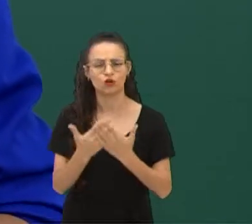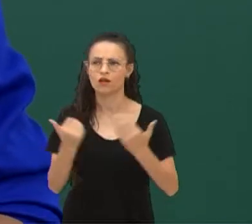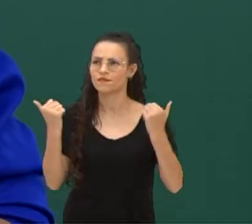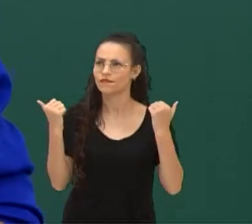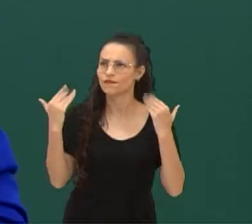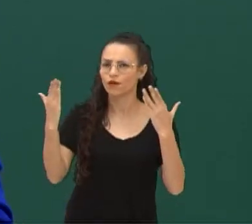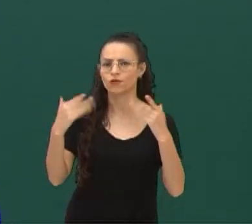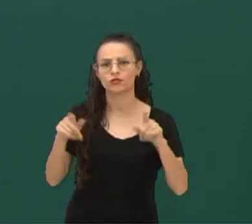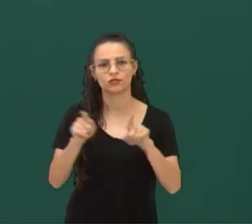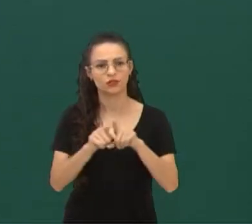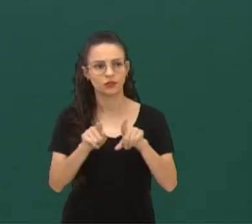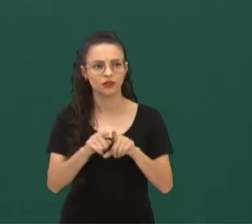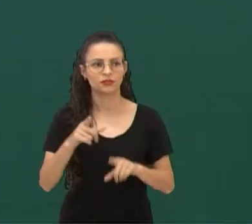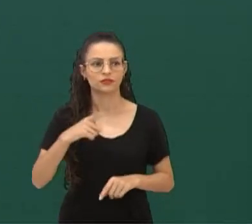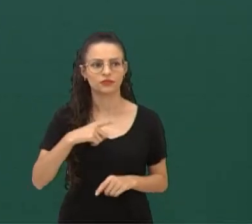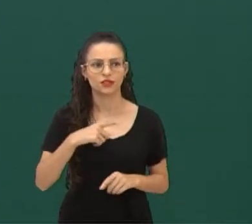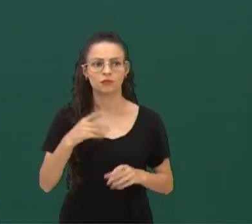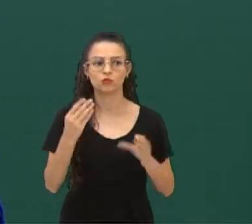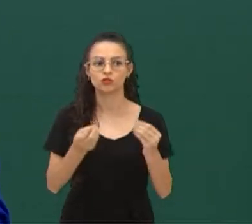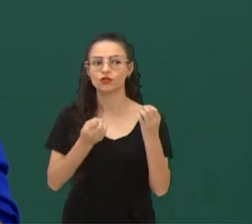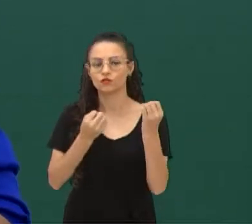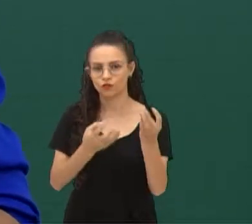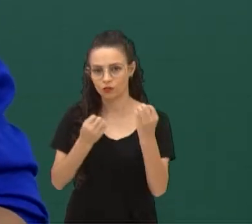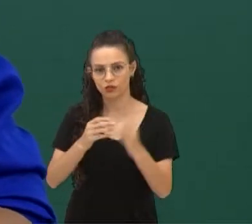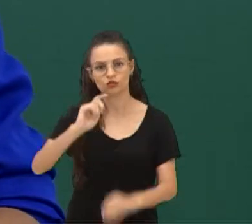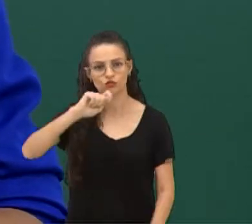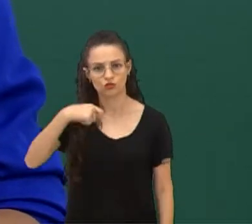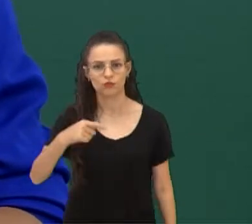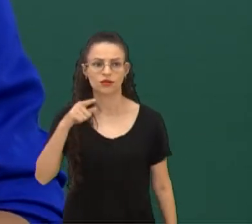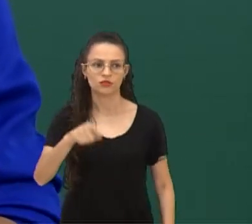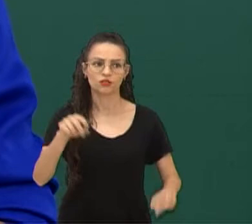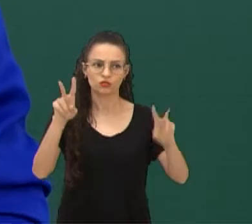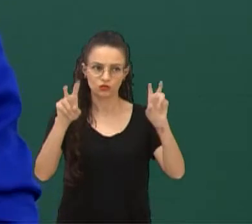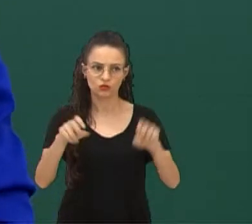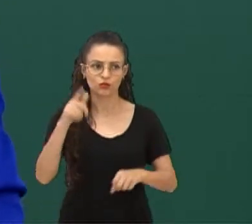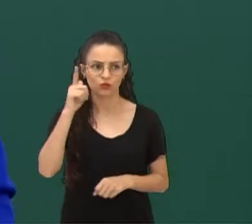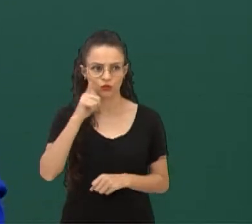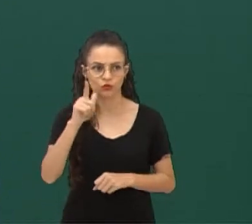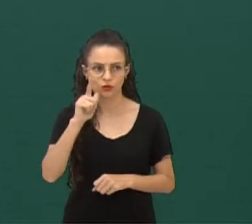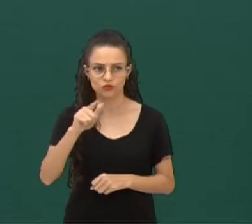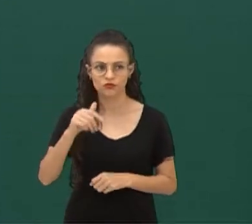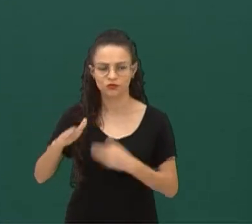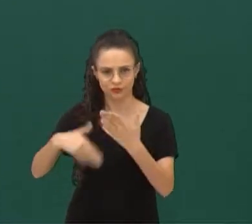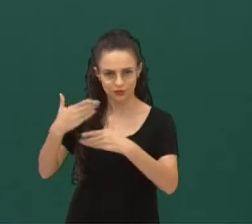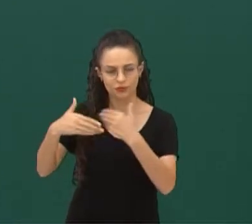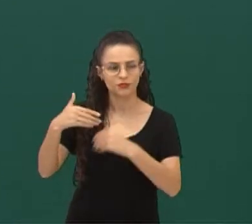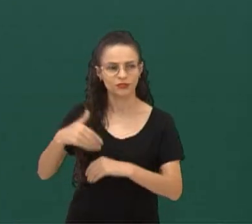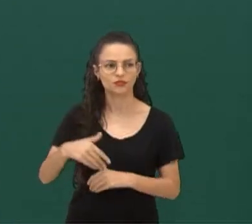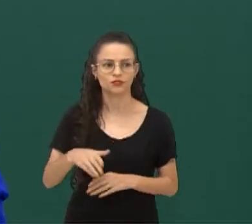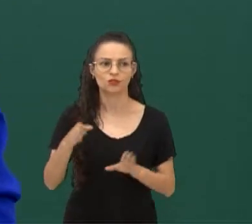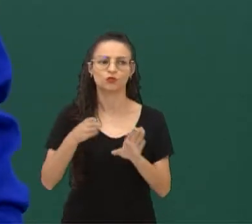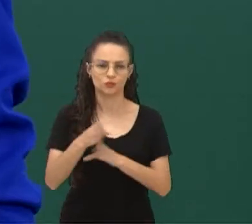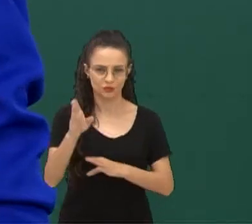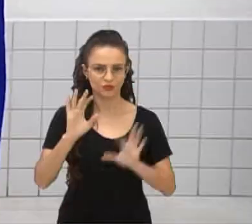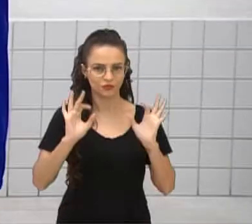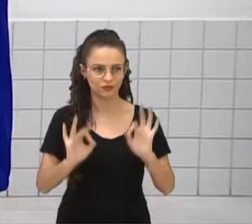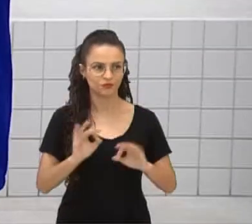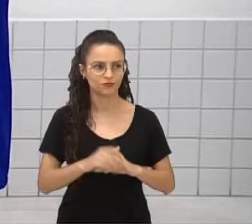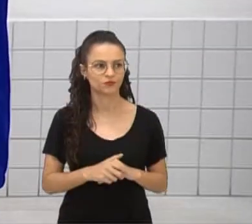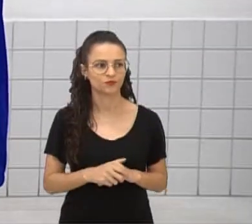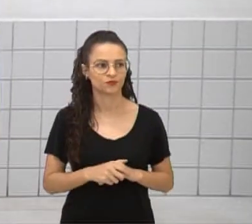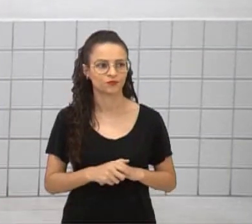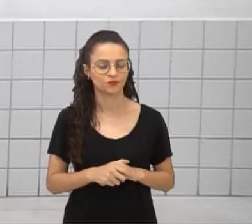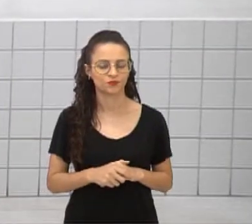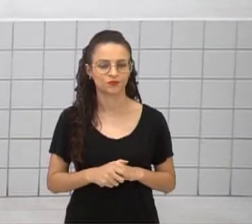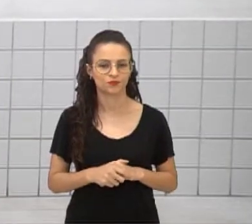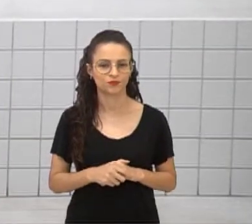país onde você vai ter uma série de informações a respeito desse assunto e conseguisse encaminhar aí super recomendável tem